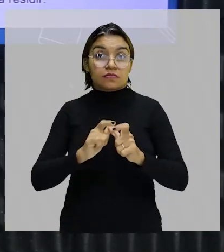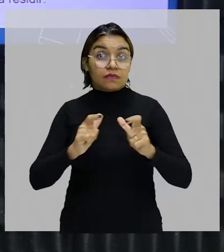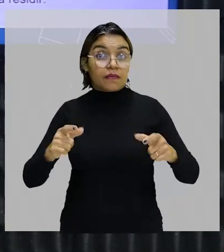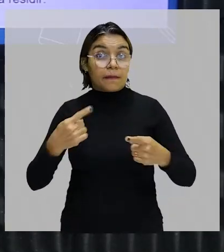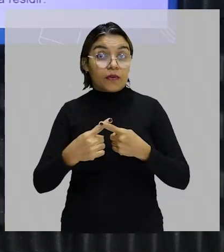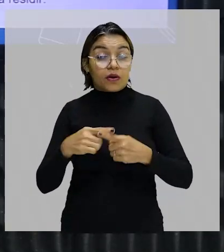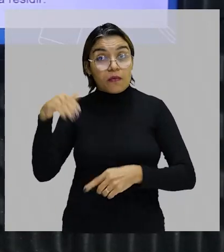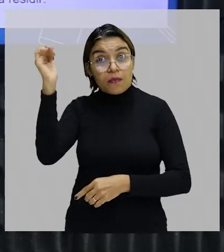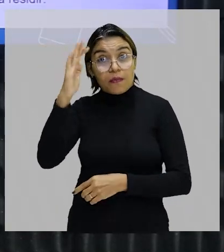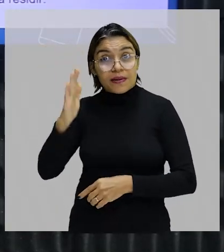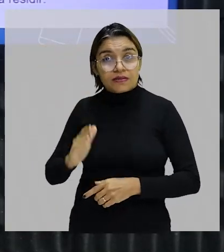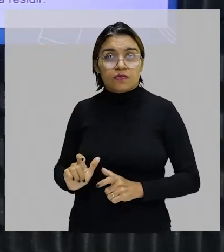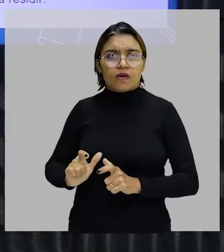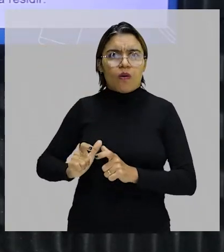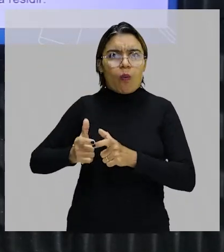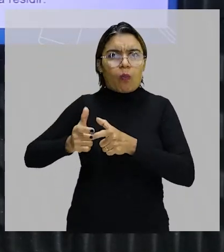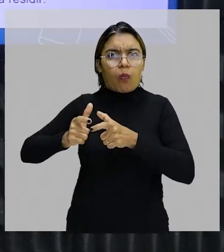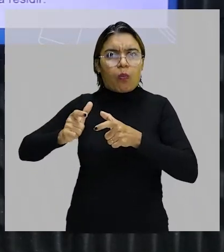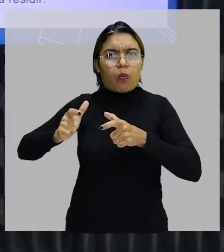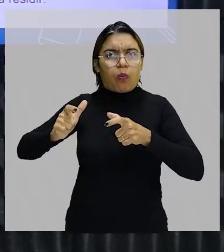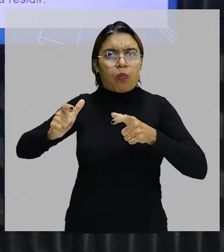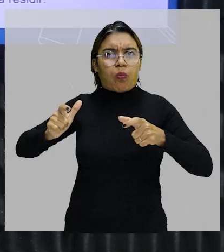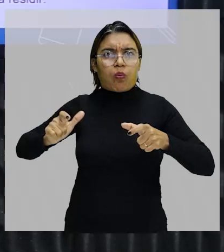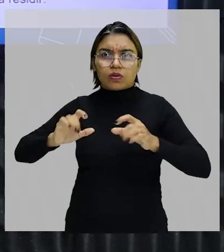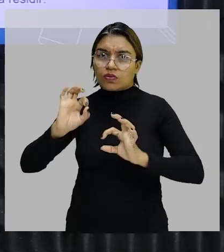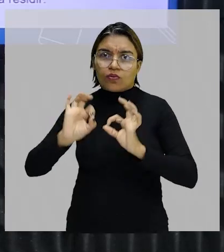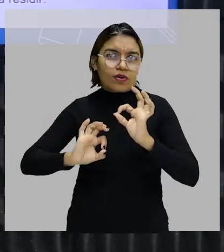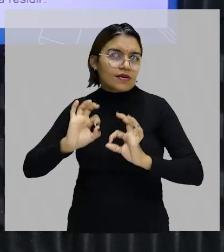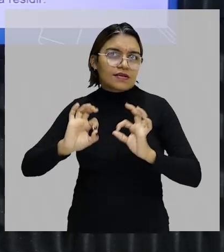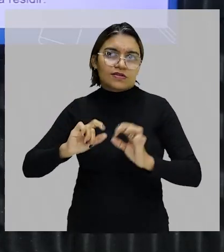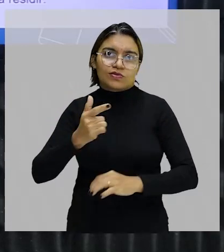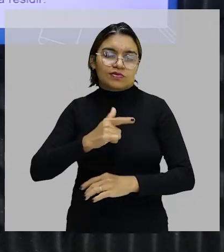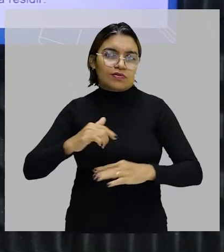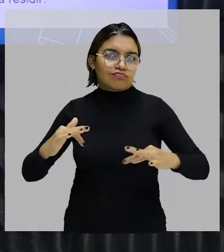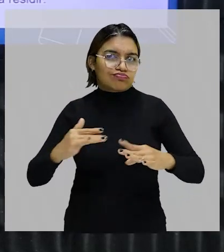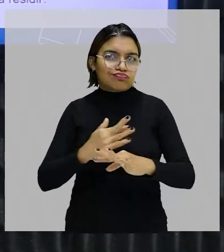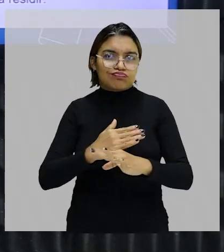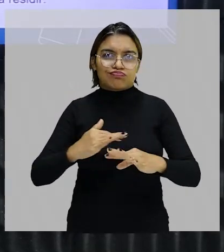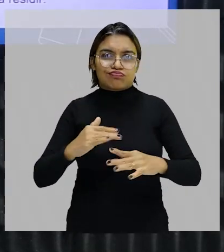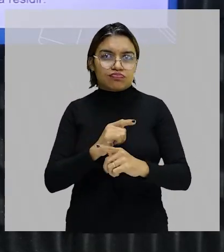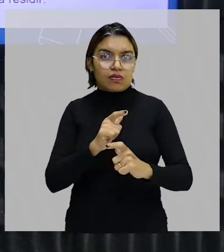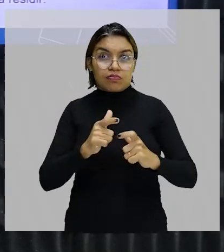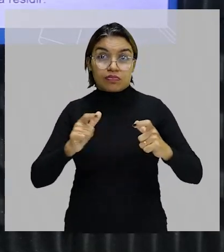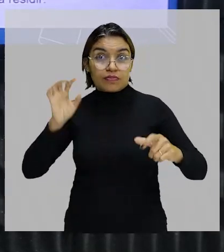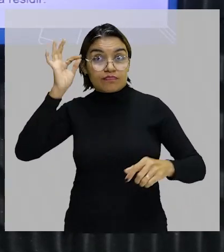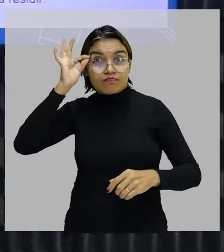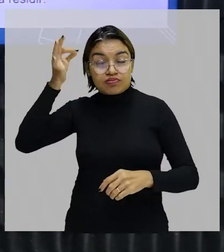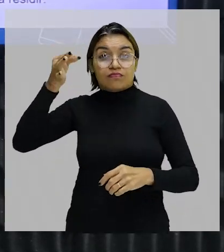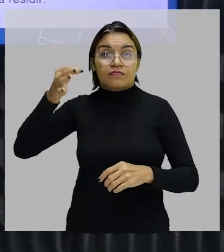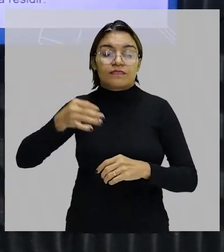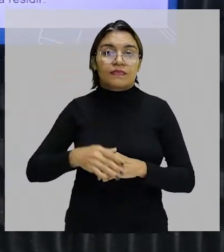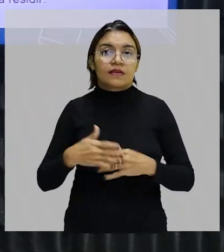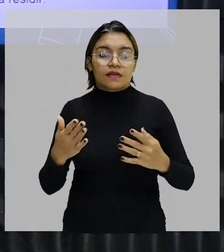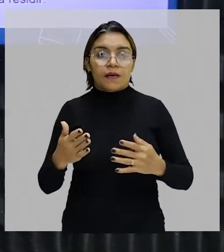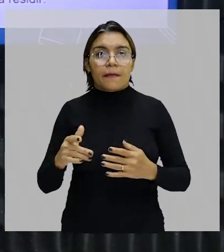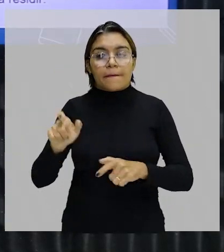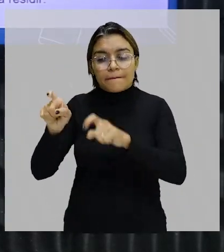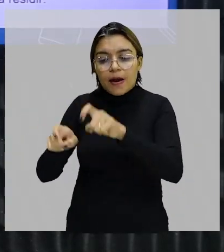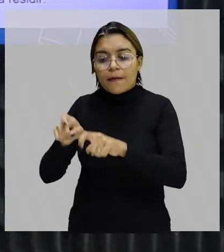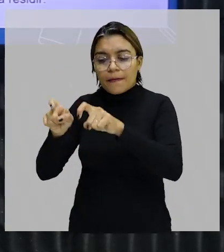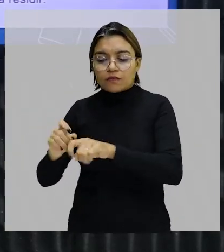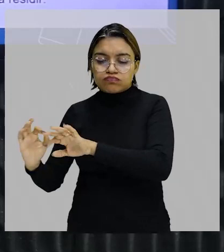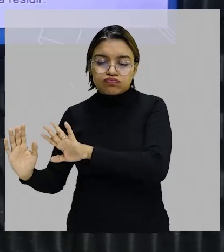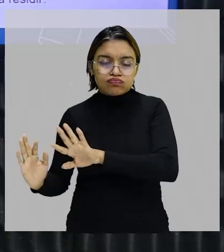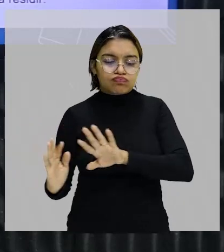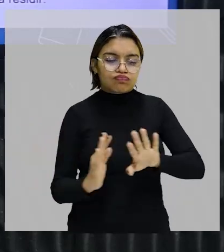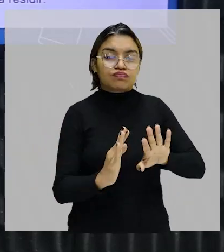Brasil ele vai, né, crescer de uma forma desordenada, sua urbanização é uma urbanização muito rápida. Muita gente se deslocou rapidamente para o